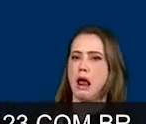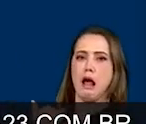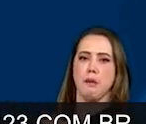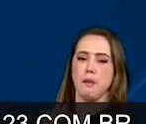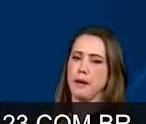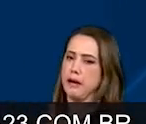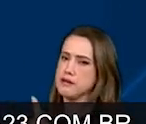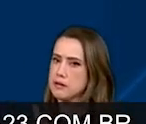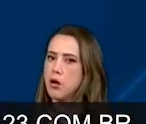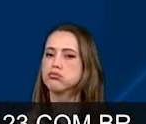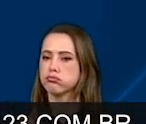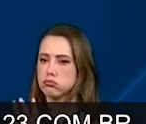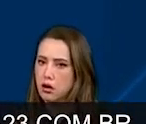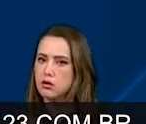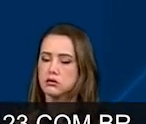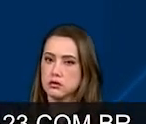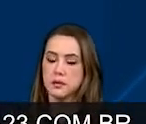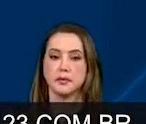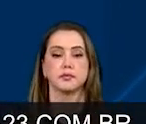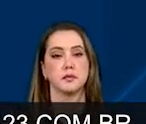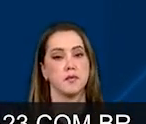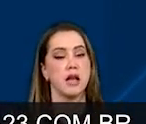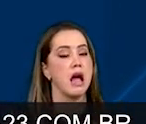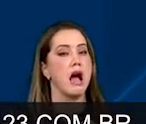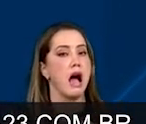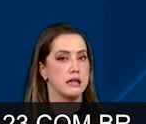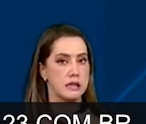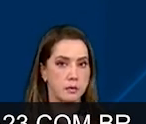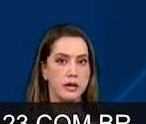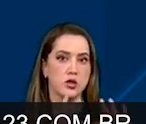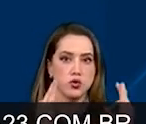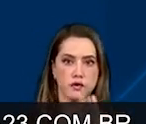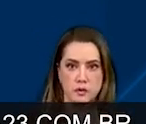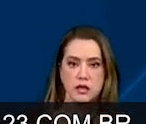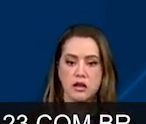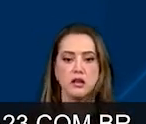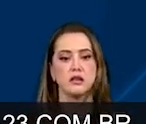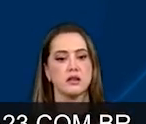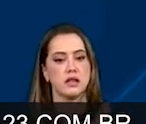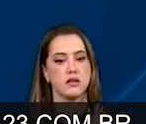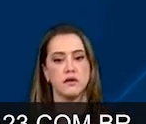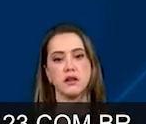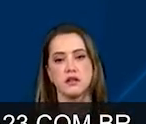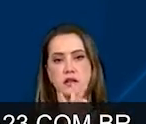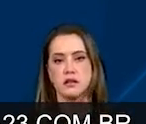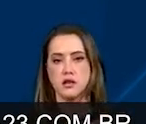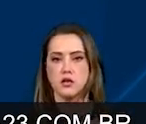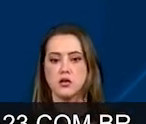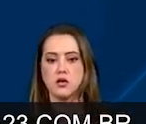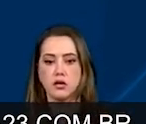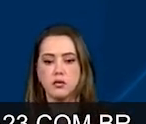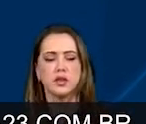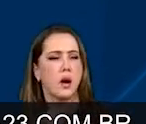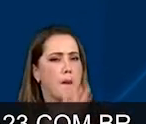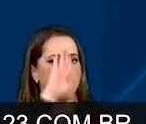empresas familiares são responsáveis por 65% do produto interno bruto brasileiro, formando a